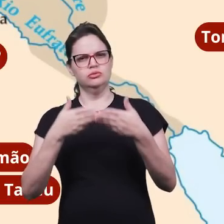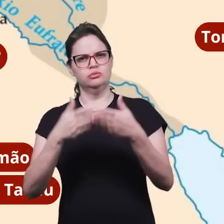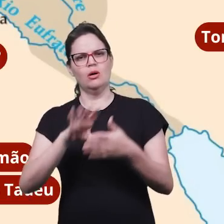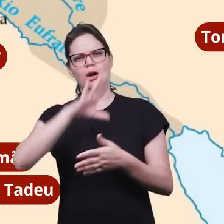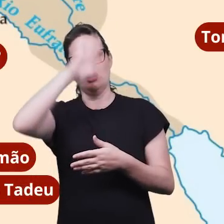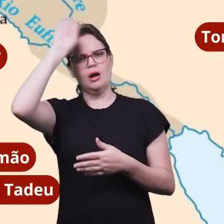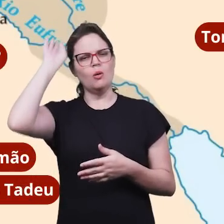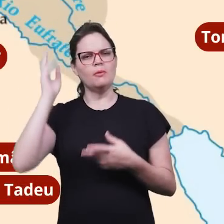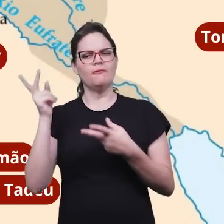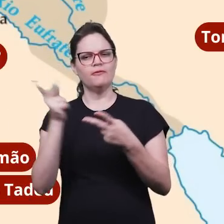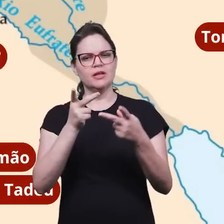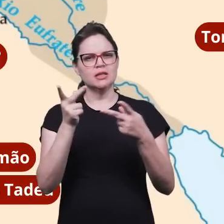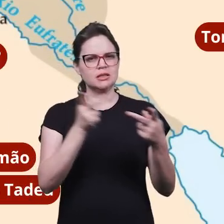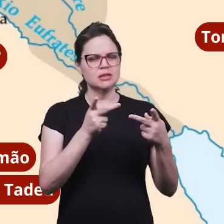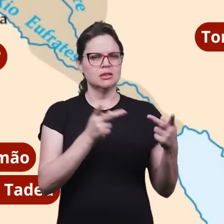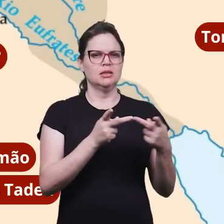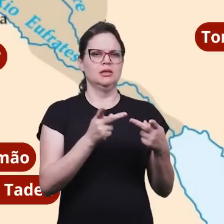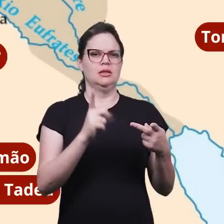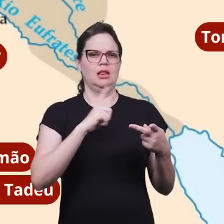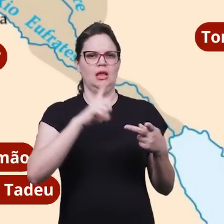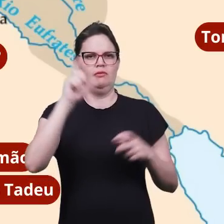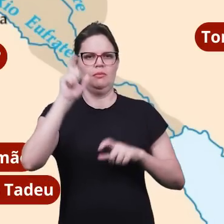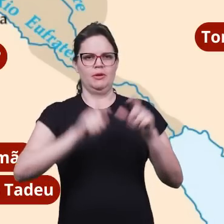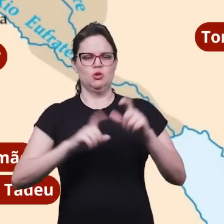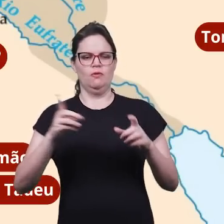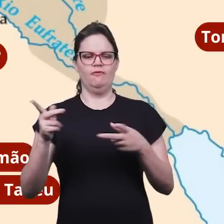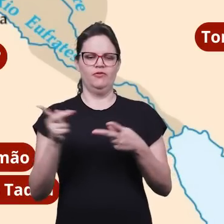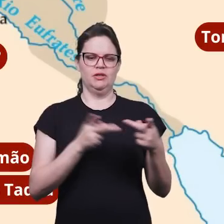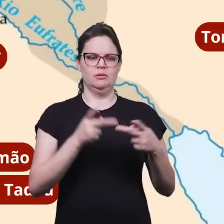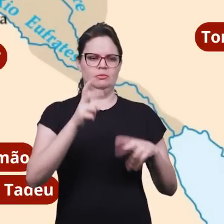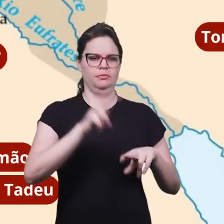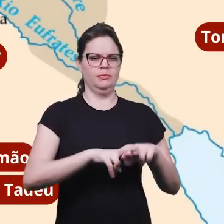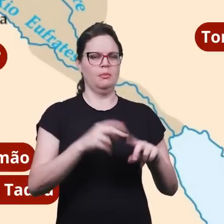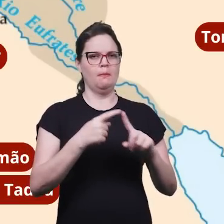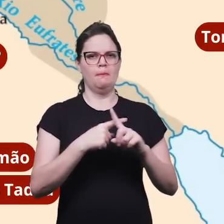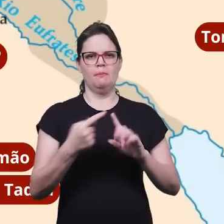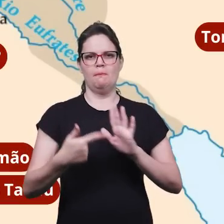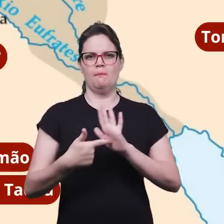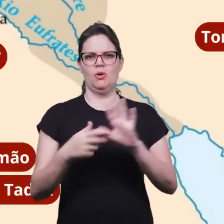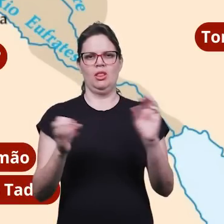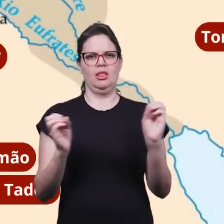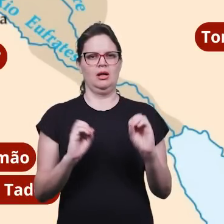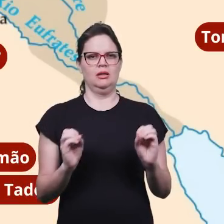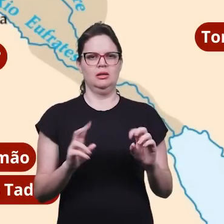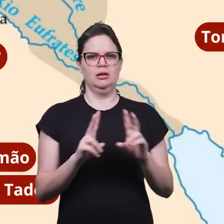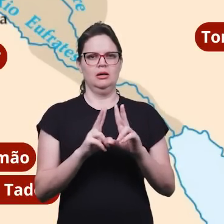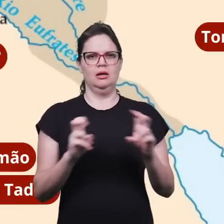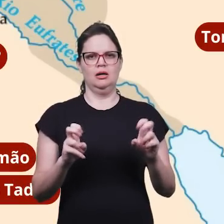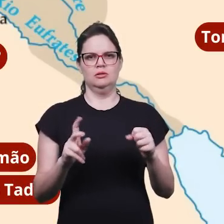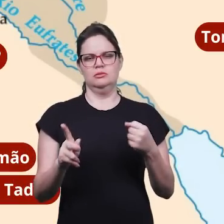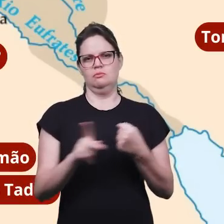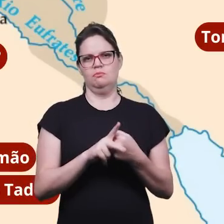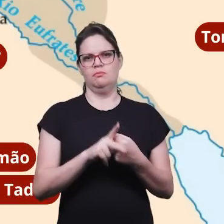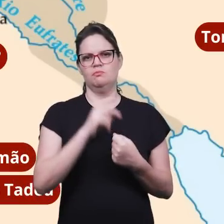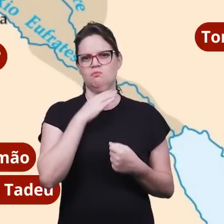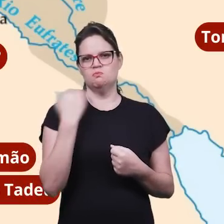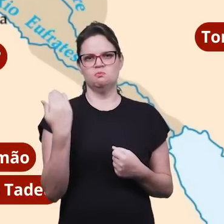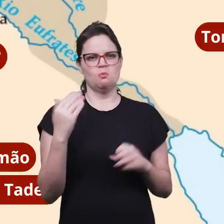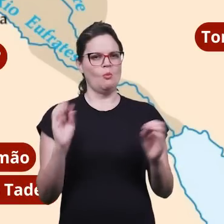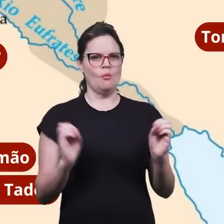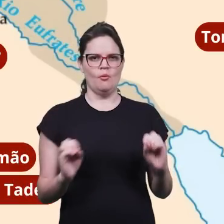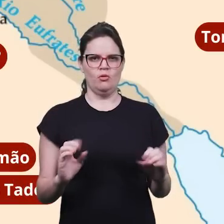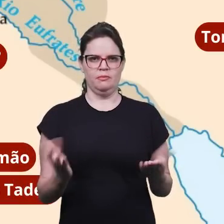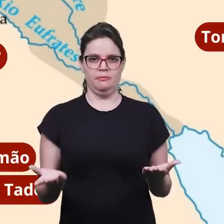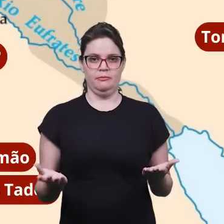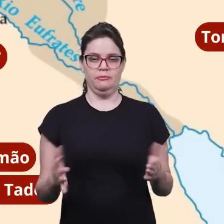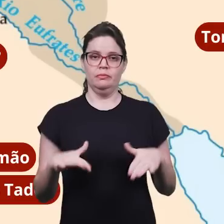das visitas que ele teve na prisão e ele não cita em momento algum Pedro em Roma.